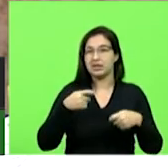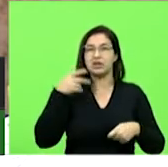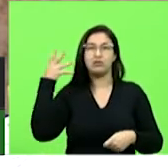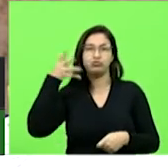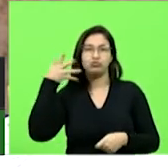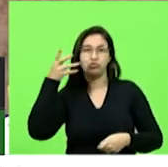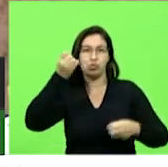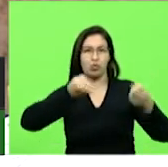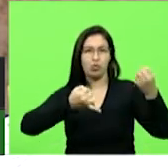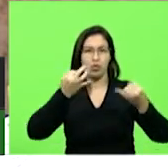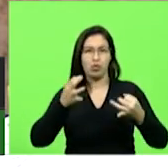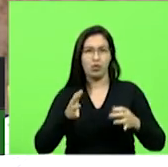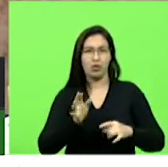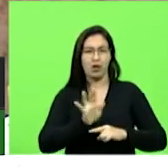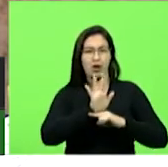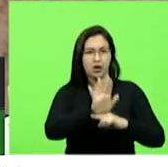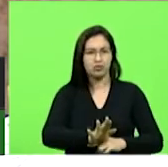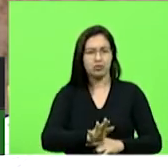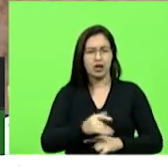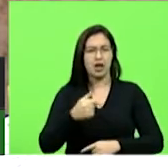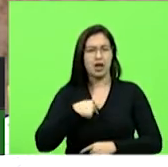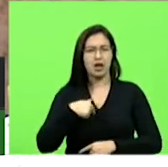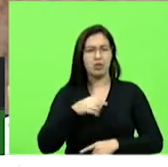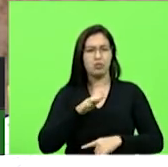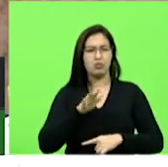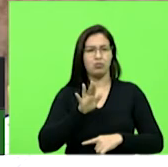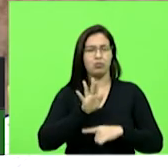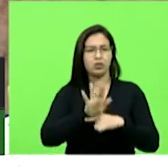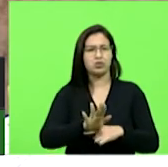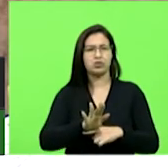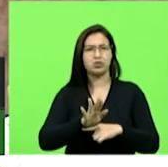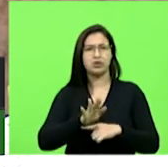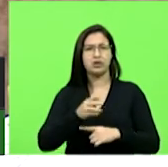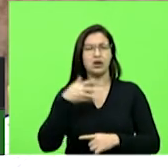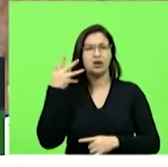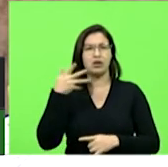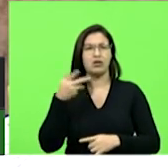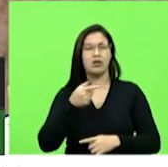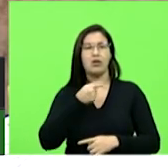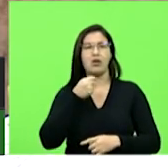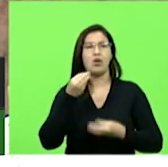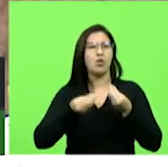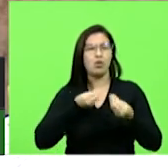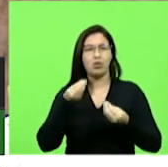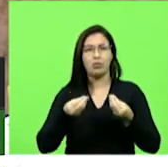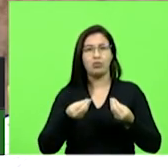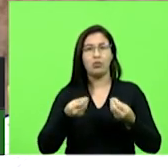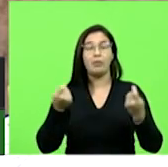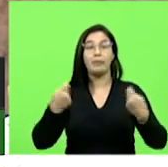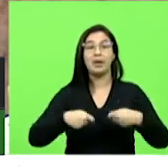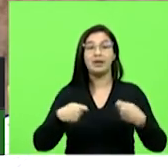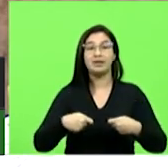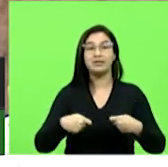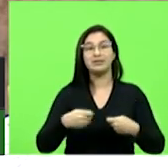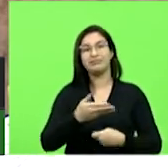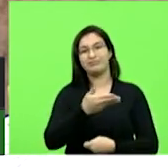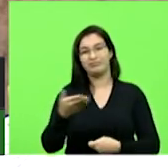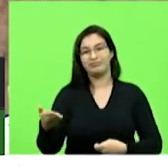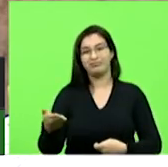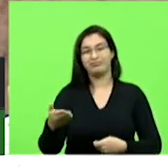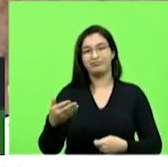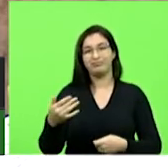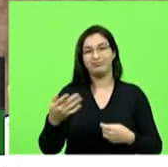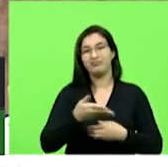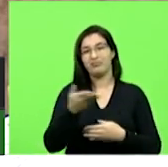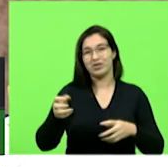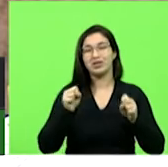motivacional. E realmente, a única coisa que eu consegui falar para eles de motivacional para empreender nesse cenário é: precisamos de vocês. Vocês podem